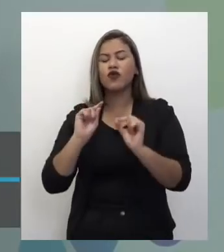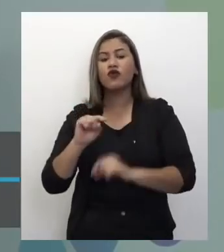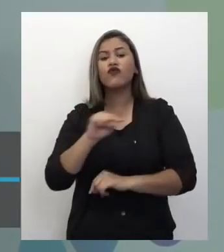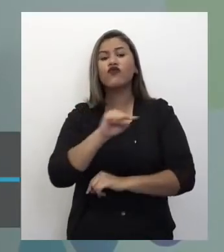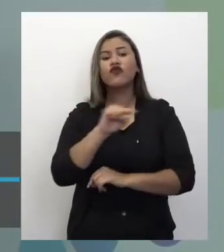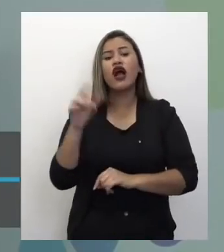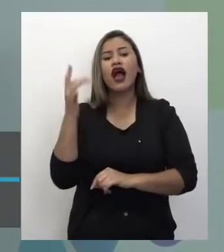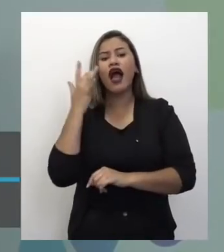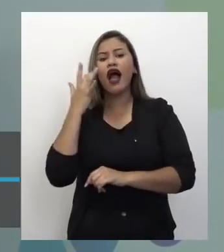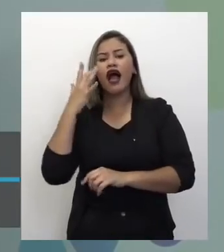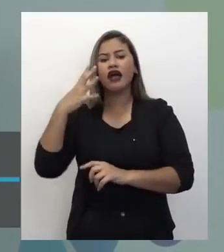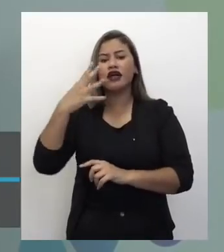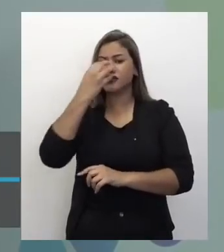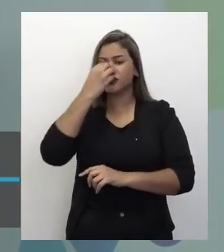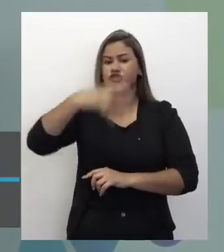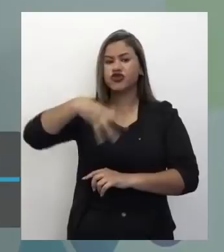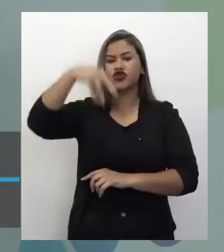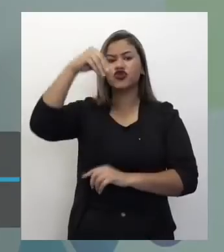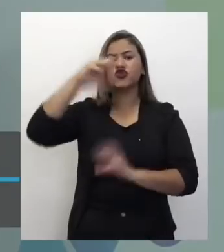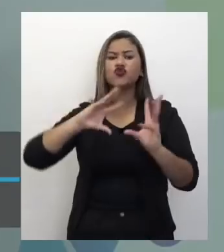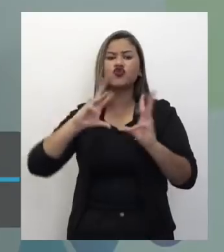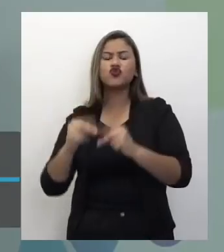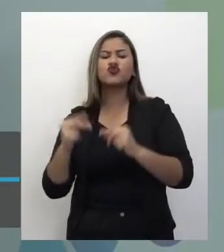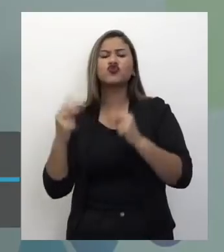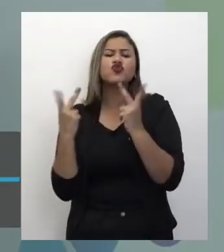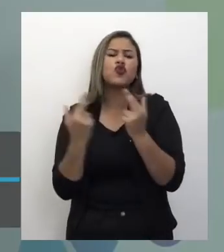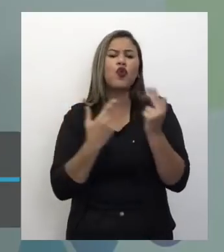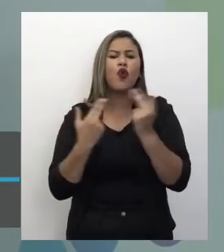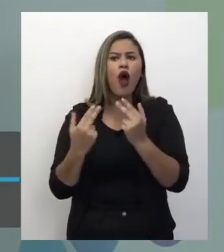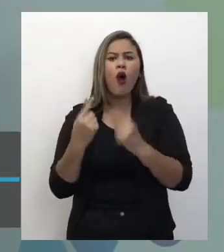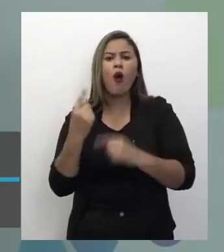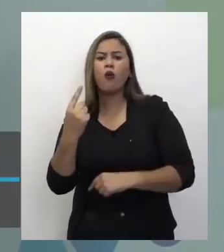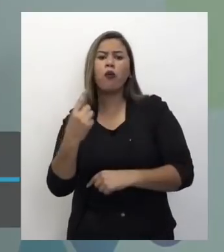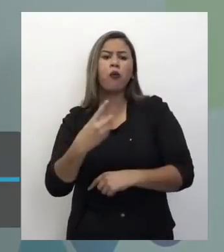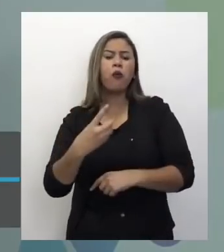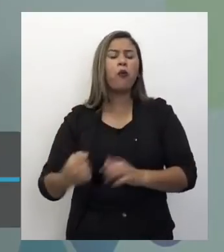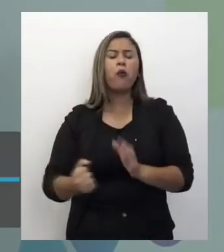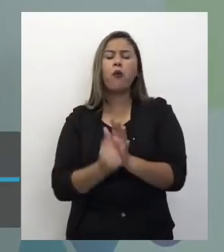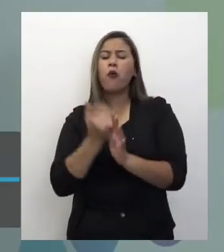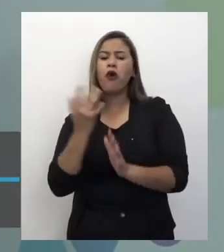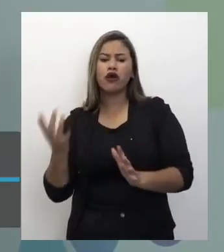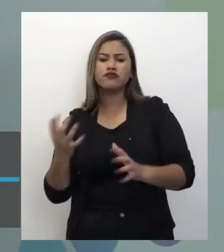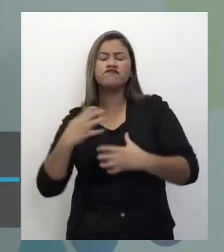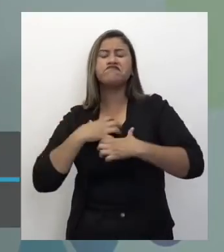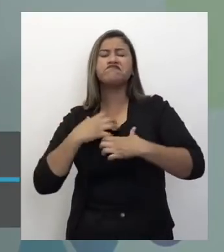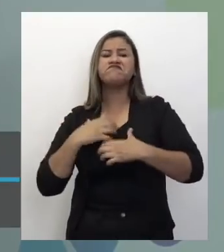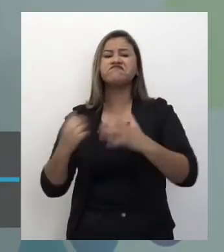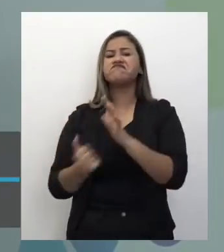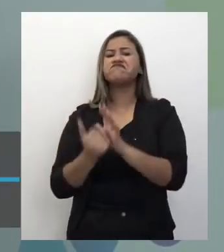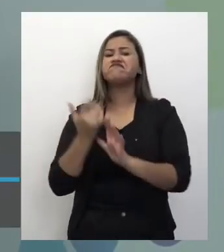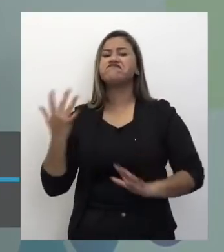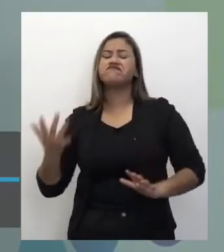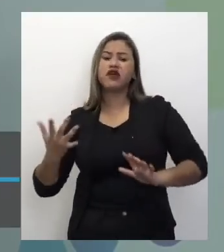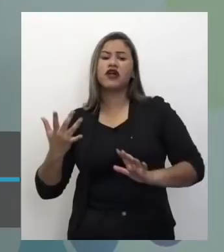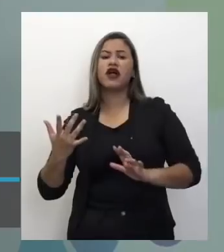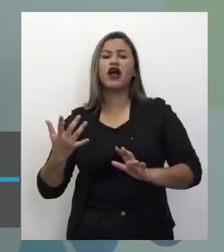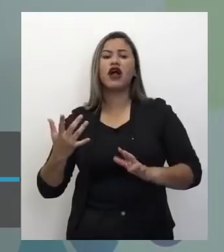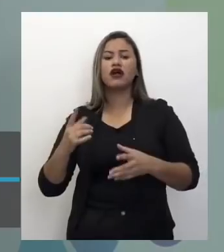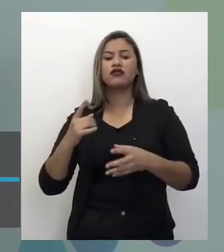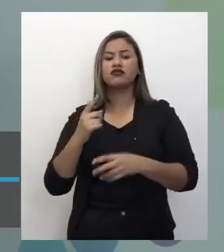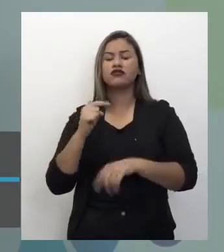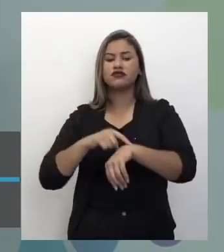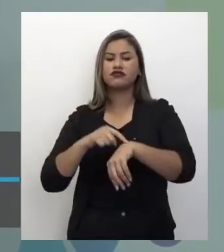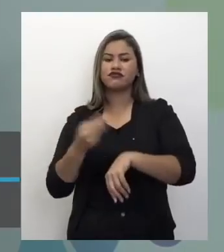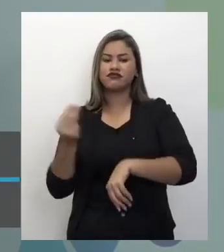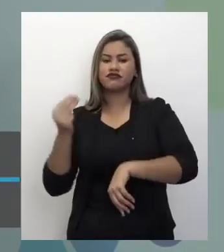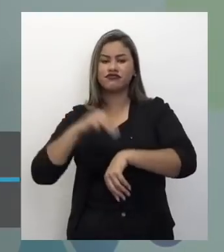que todos os circos eles são iguais, ou existem mais de um tipo. Se você acha que existe mais de um tipo, quais tipos existem? Eu vou dar 2